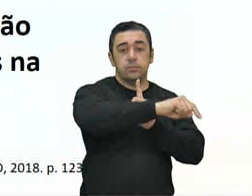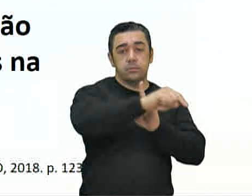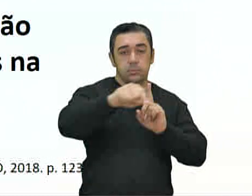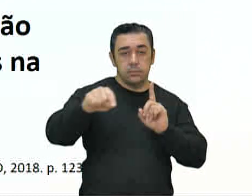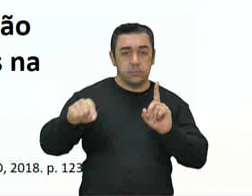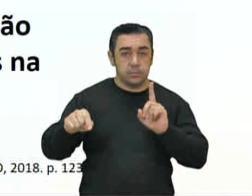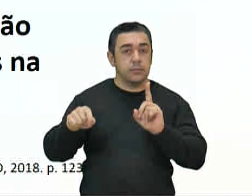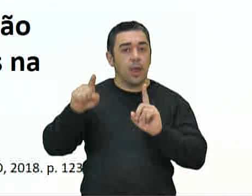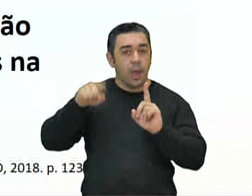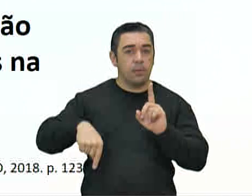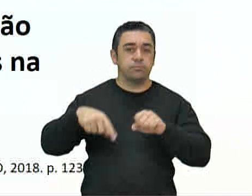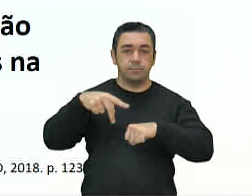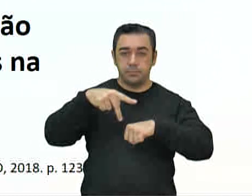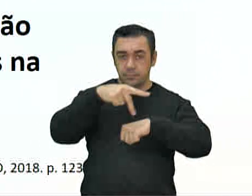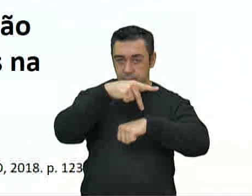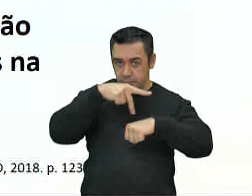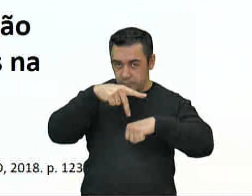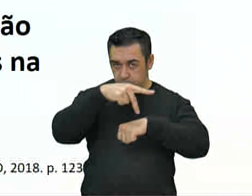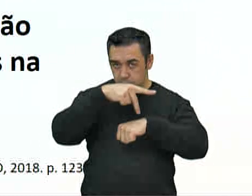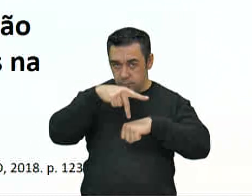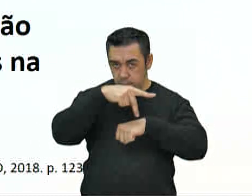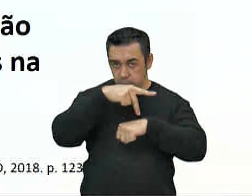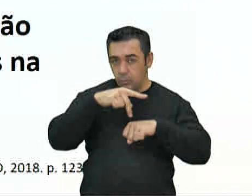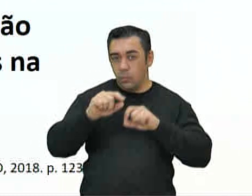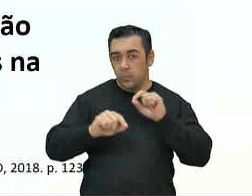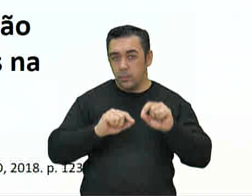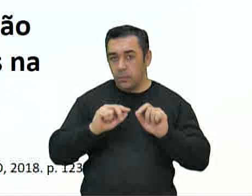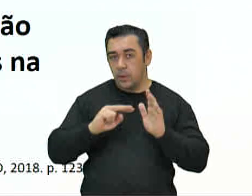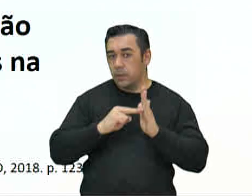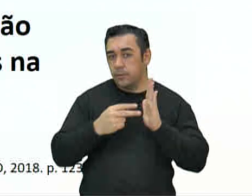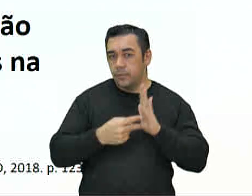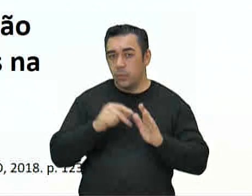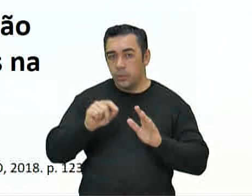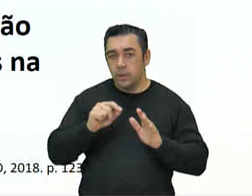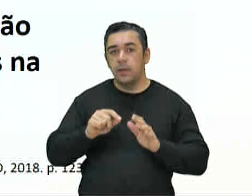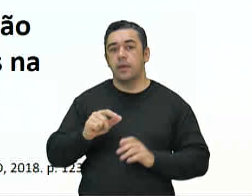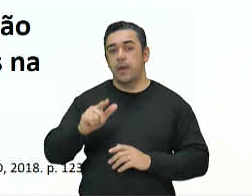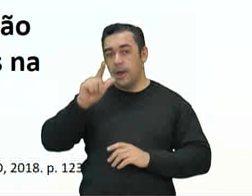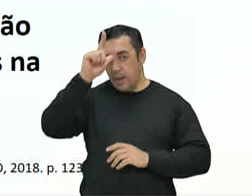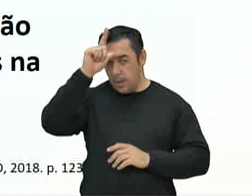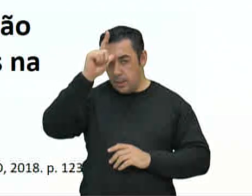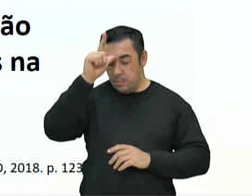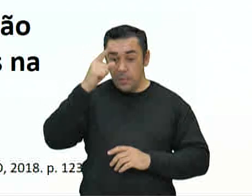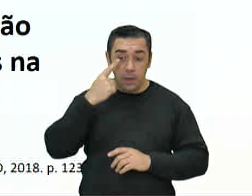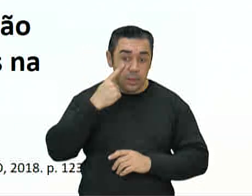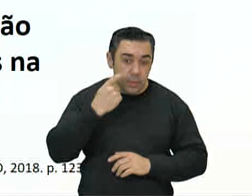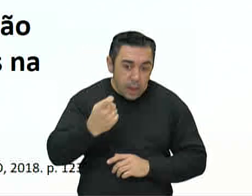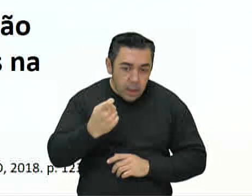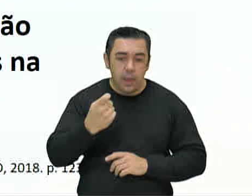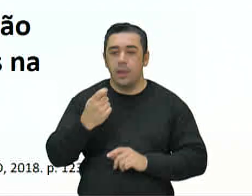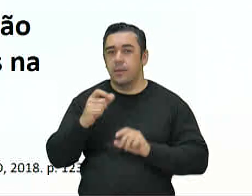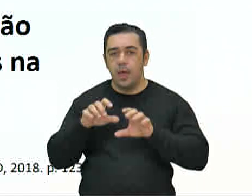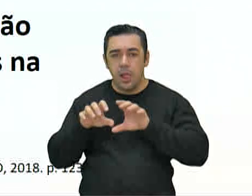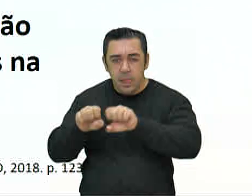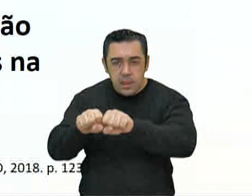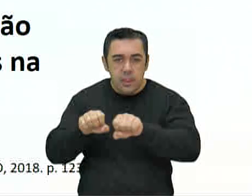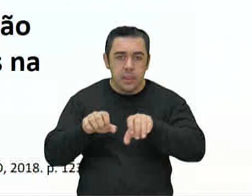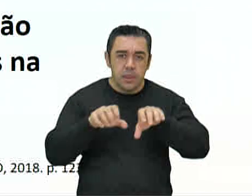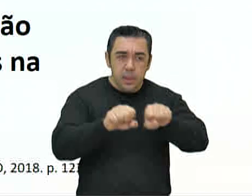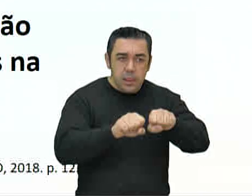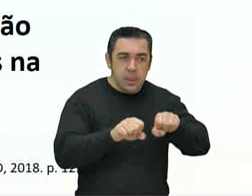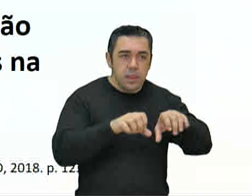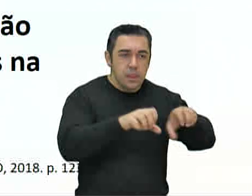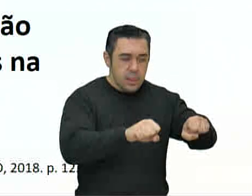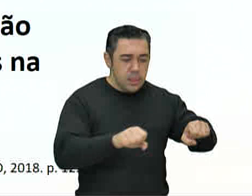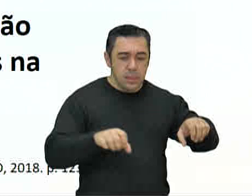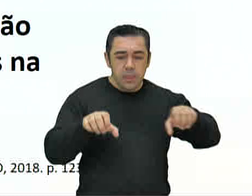que são países, representam países onde a Alemanha tinha interesses de expansão do Hitler jogar os seus